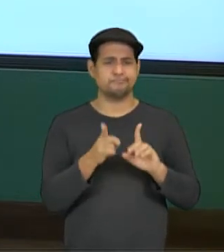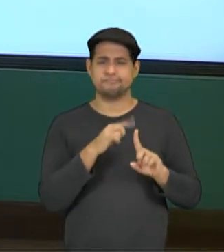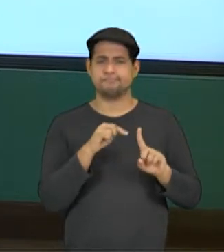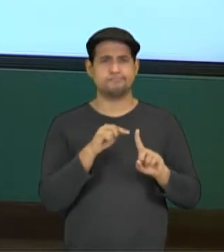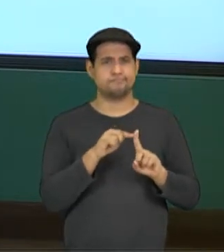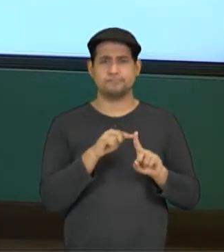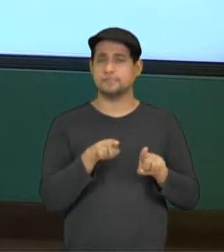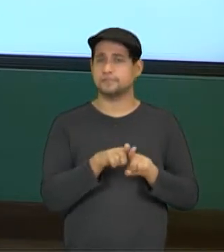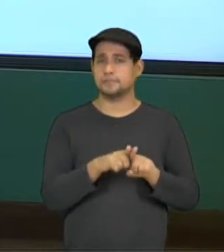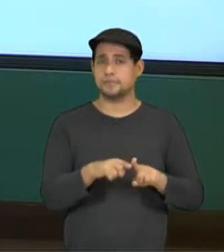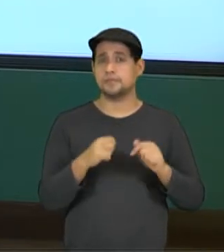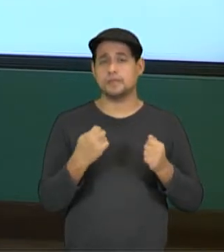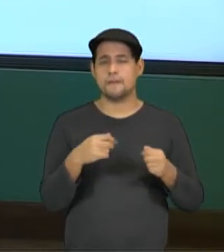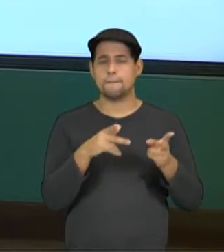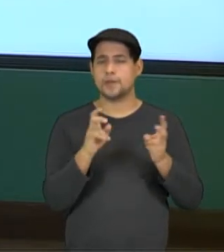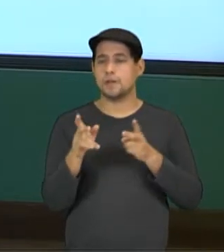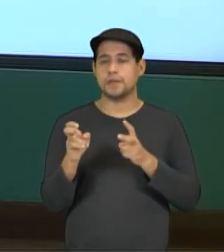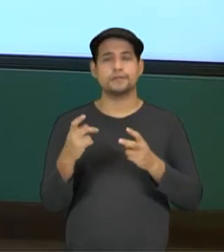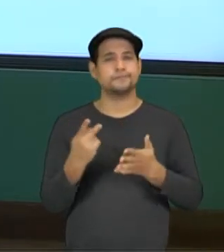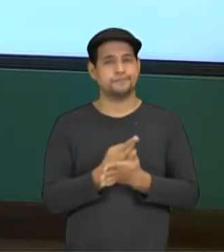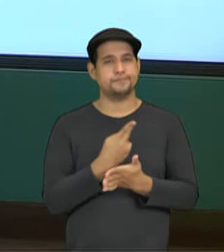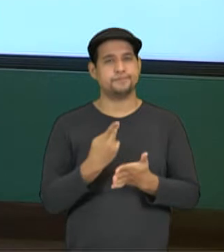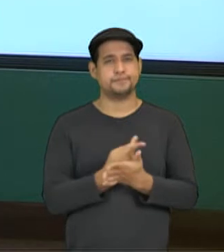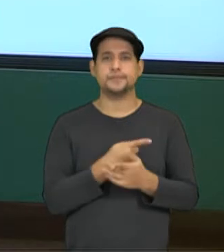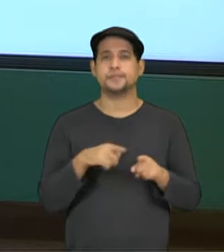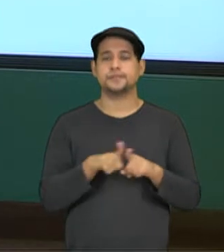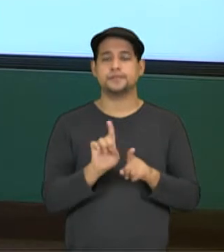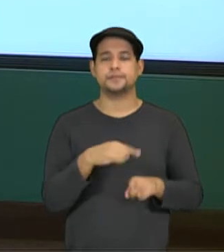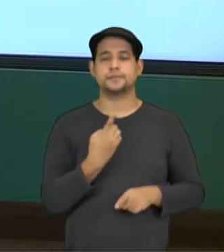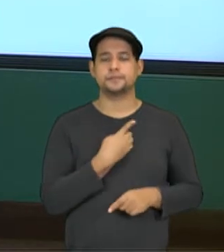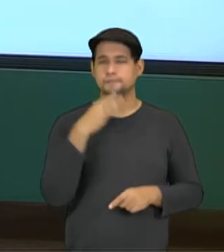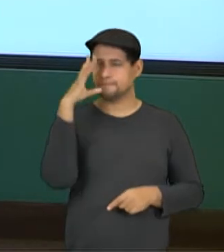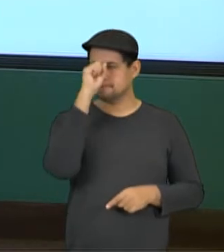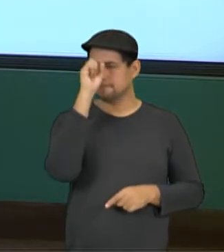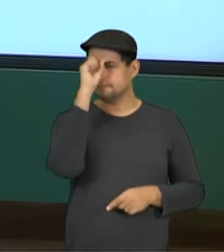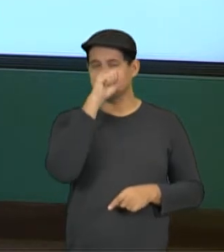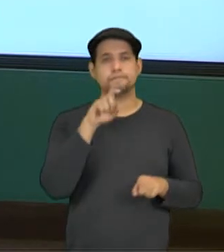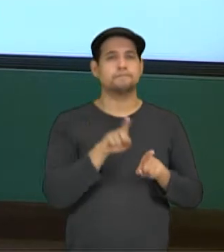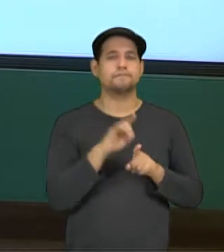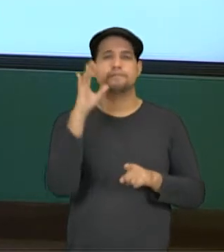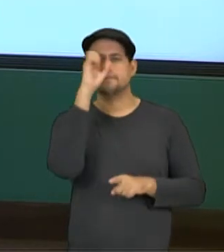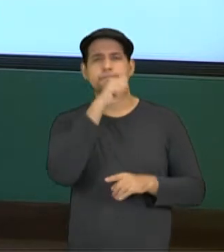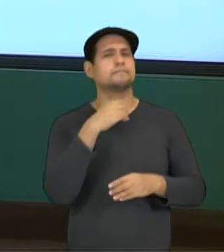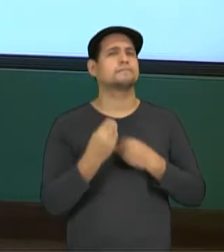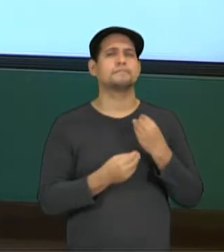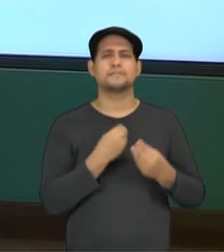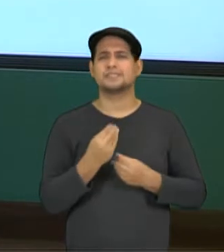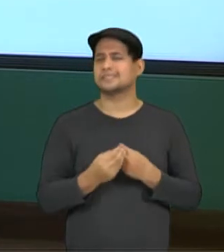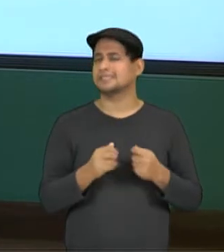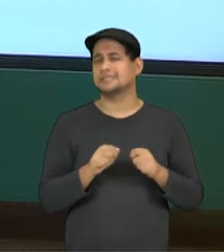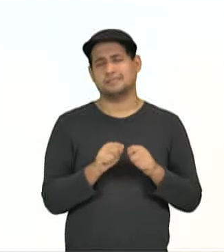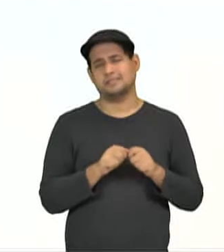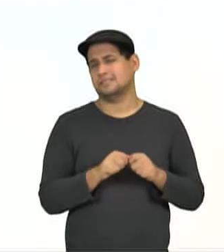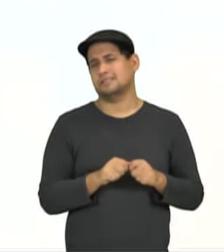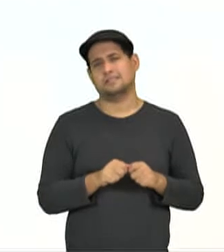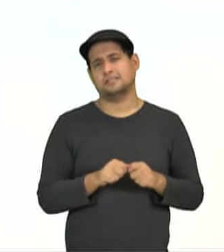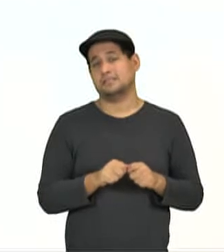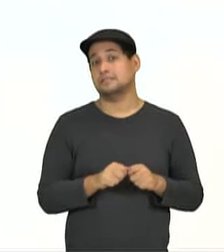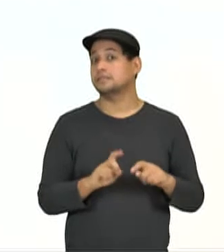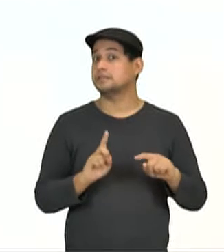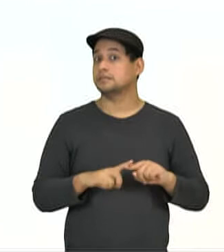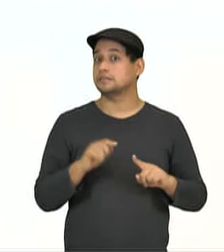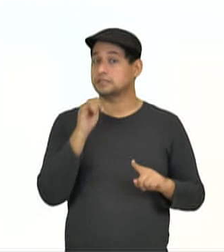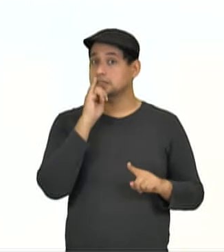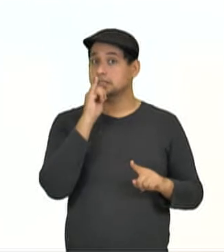primeiro momento e a gente identifica esses erros e a gente aprende com esses erros e aprende também a não cometê-los, né? Então